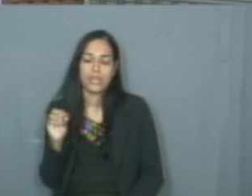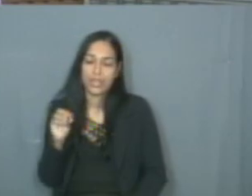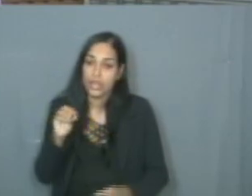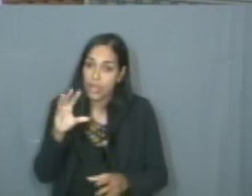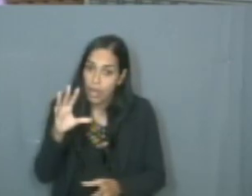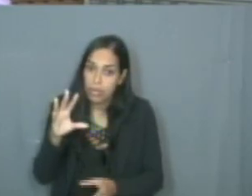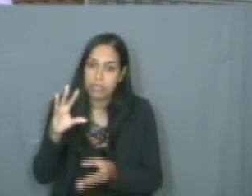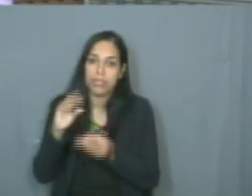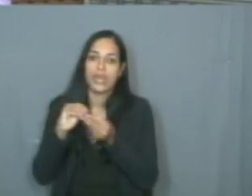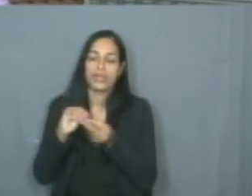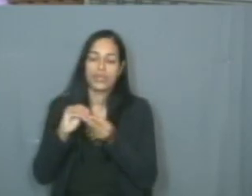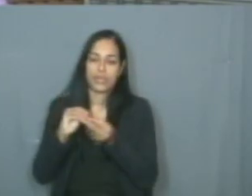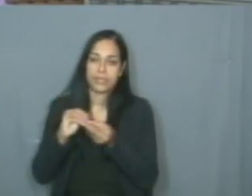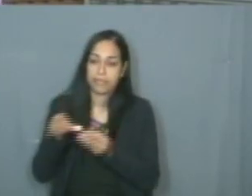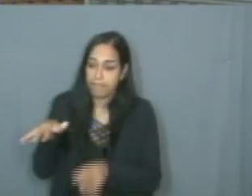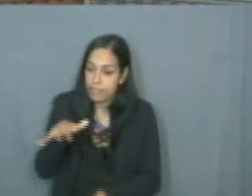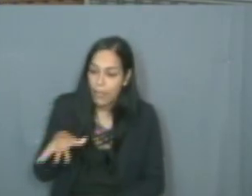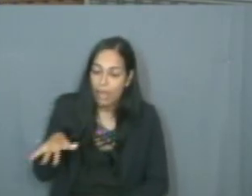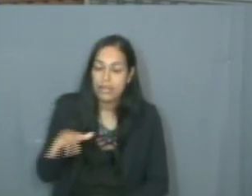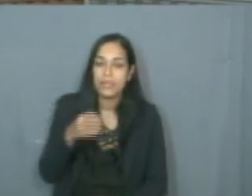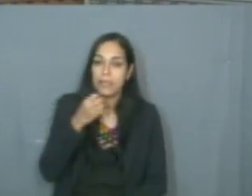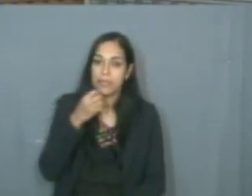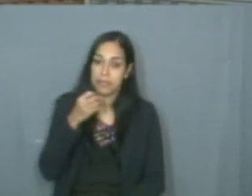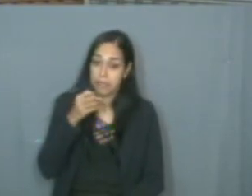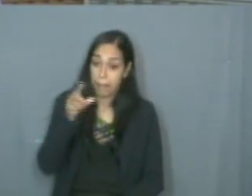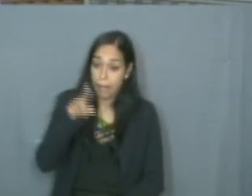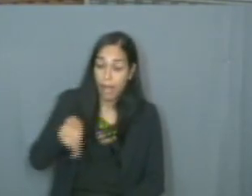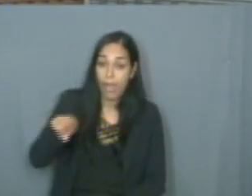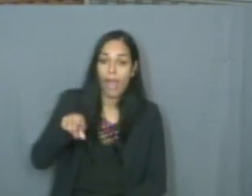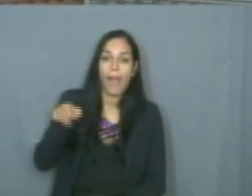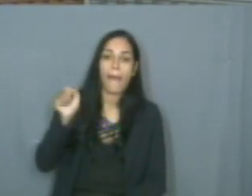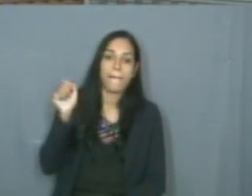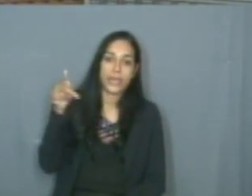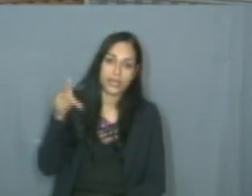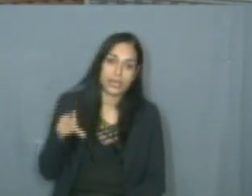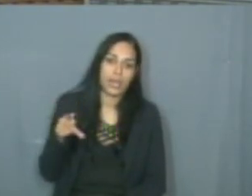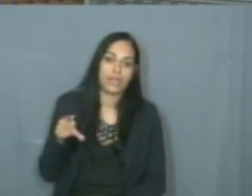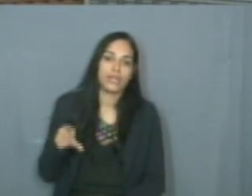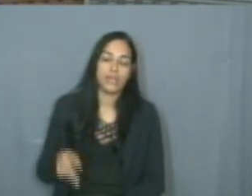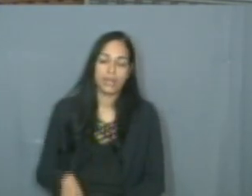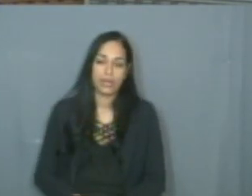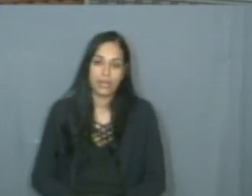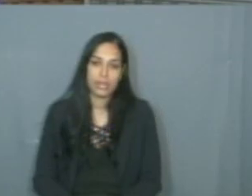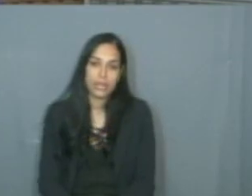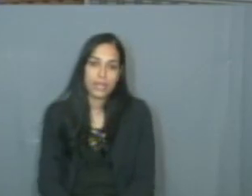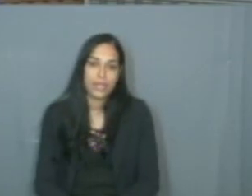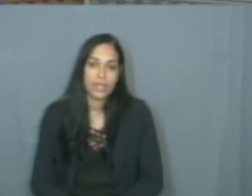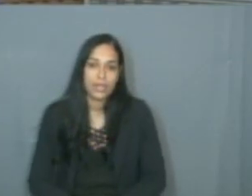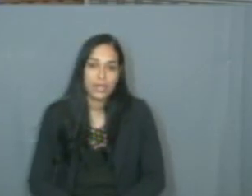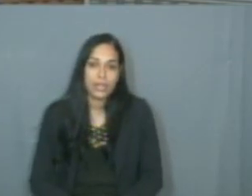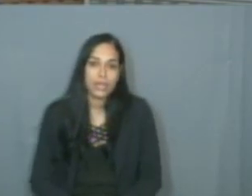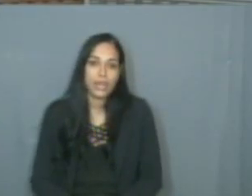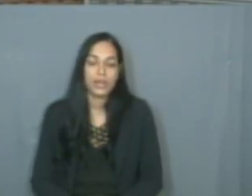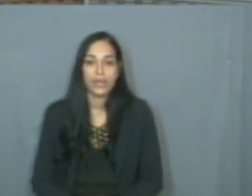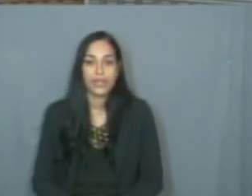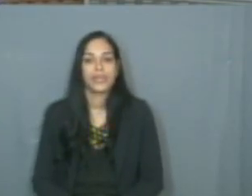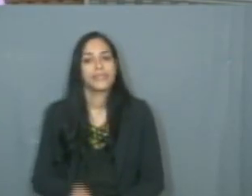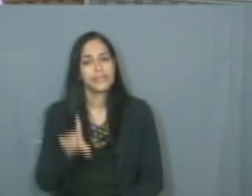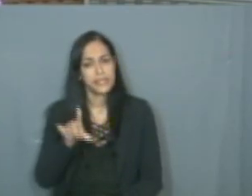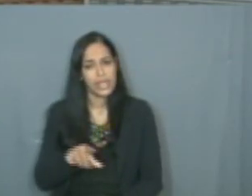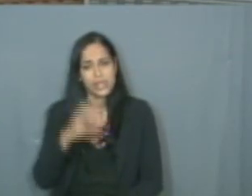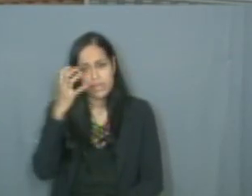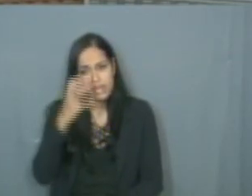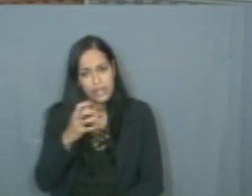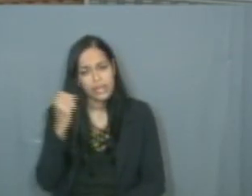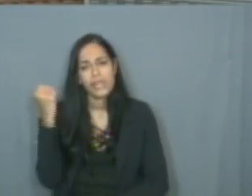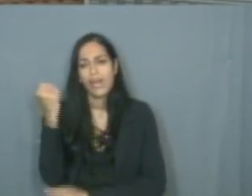somando esses beneficiários, esses aposentados e pensionistas. Minha gente, isso é muito grave. E